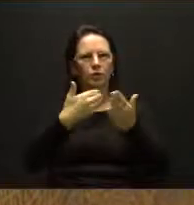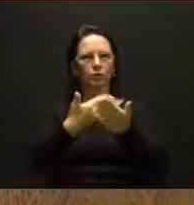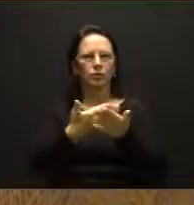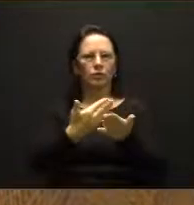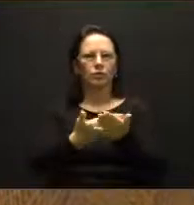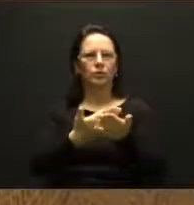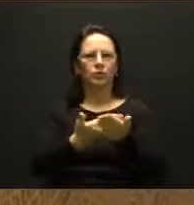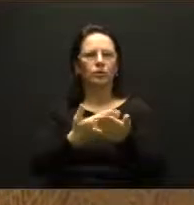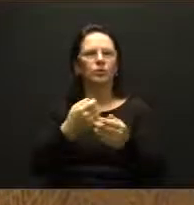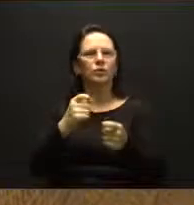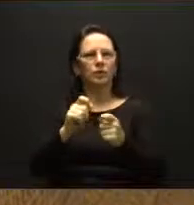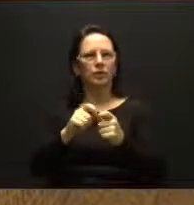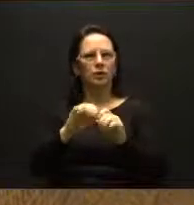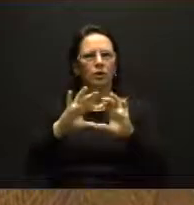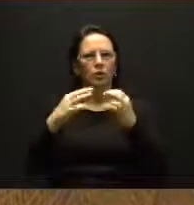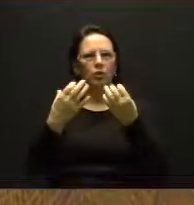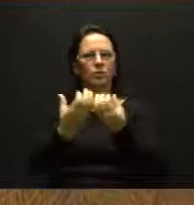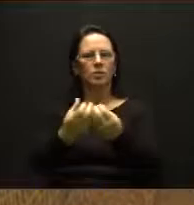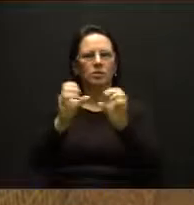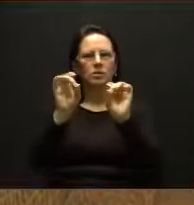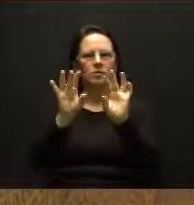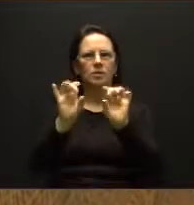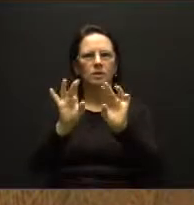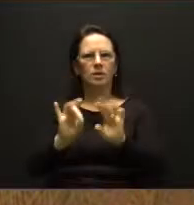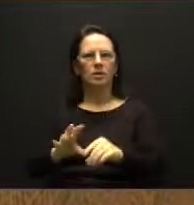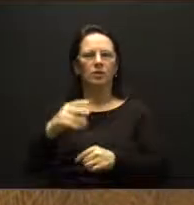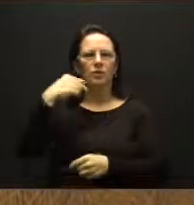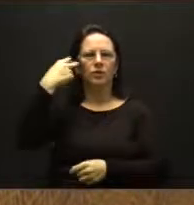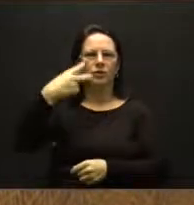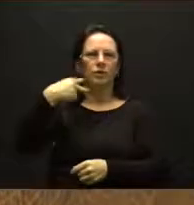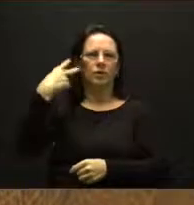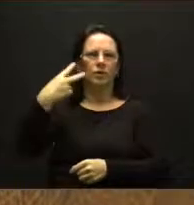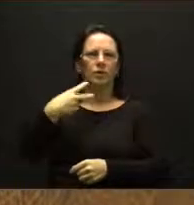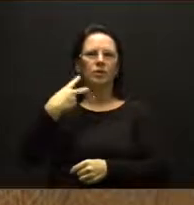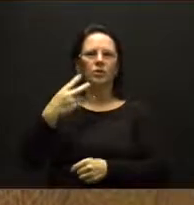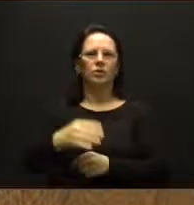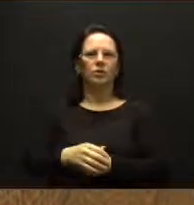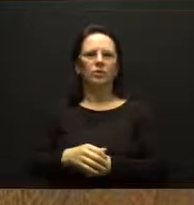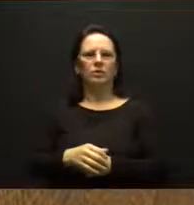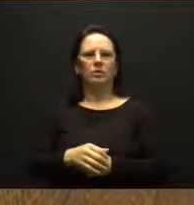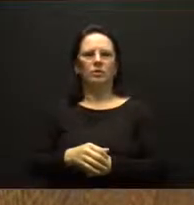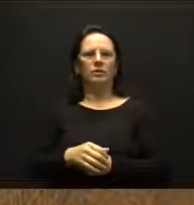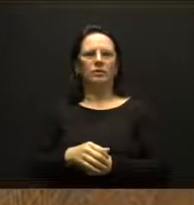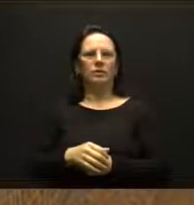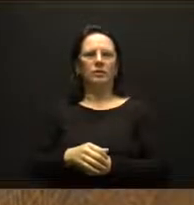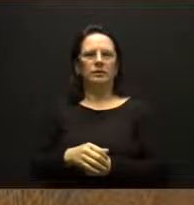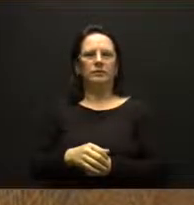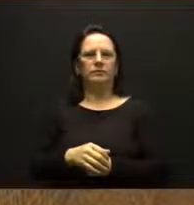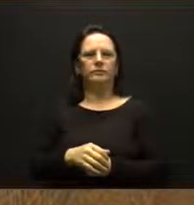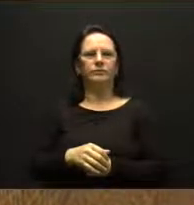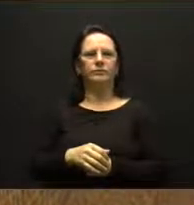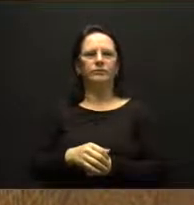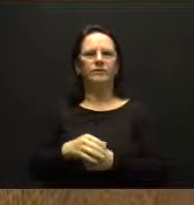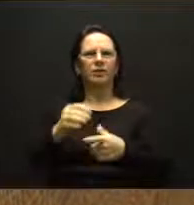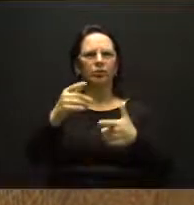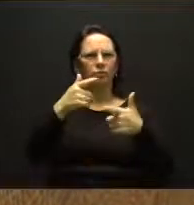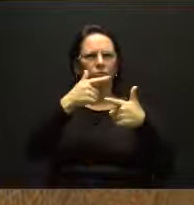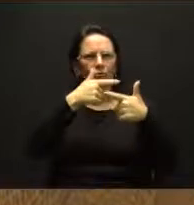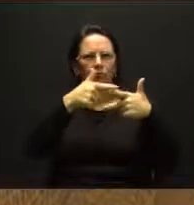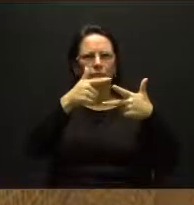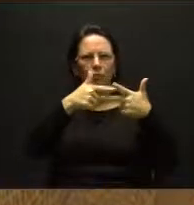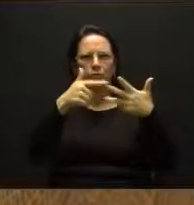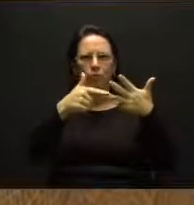realizados a comissão especial de vereadores deparou-se com uma complexidade de problemas que